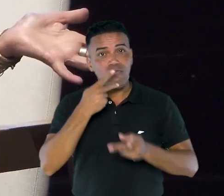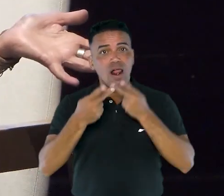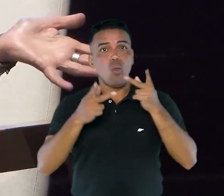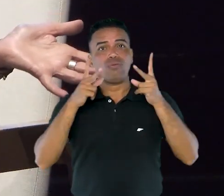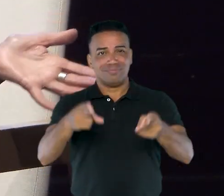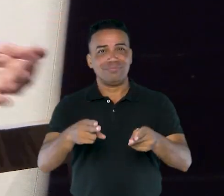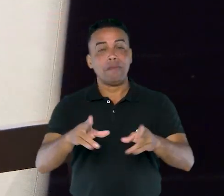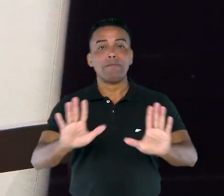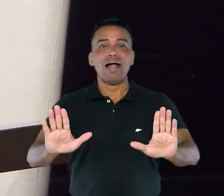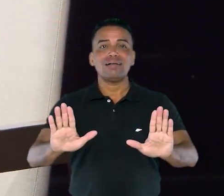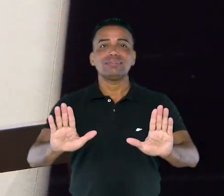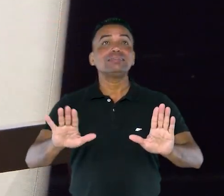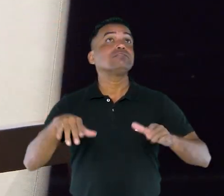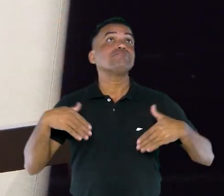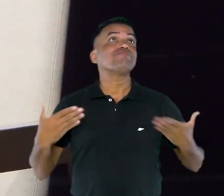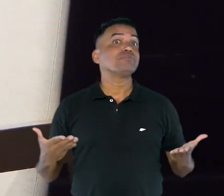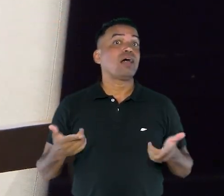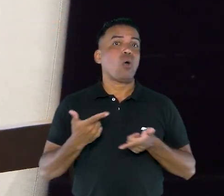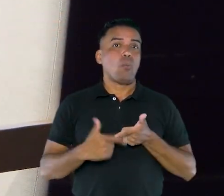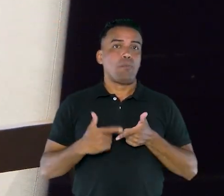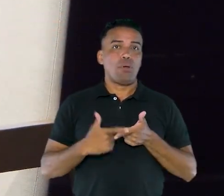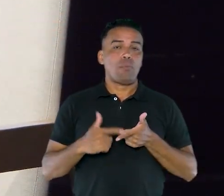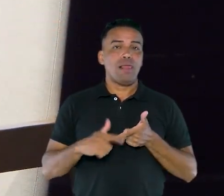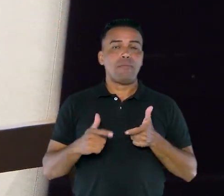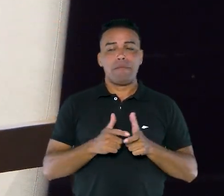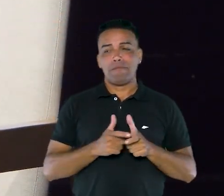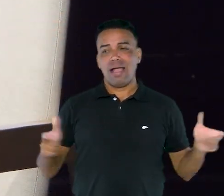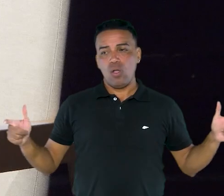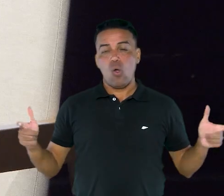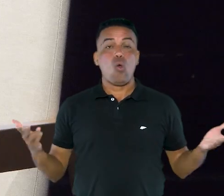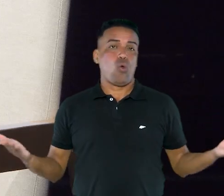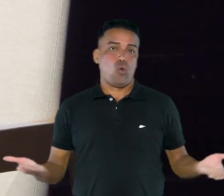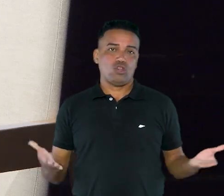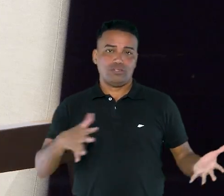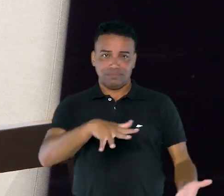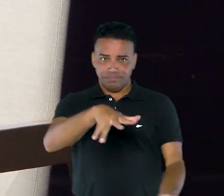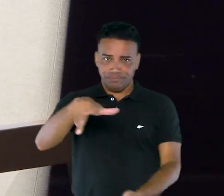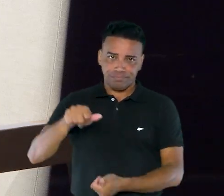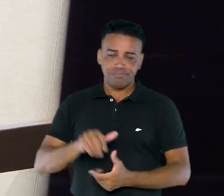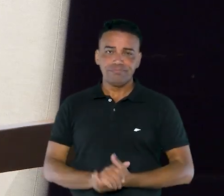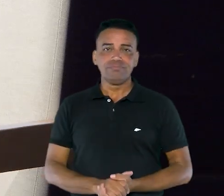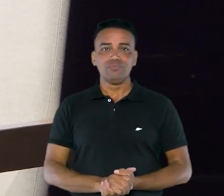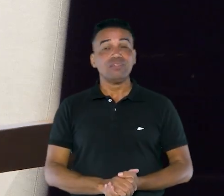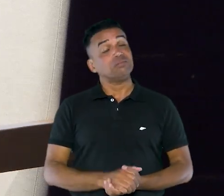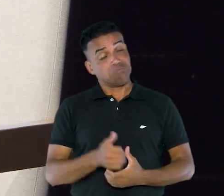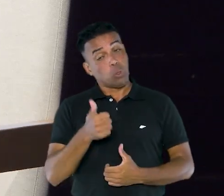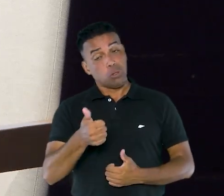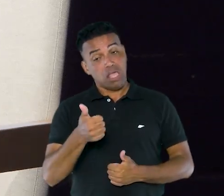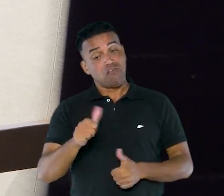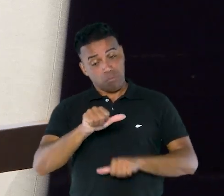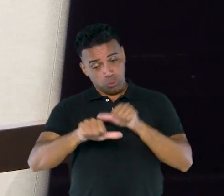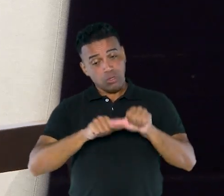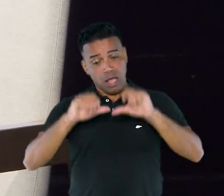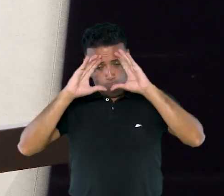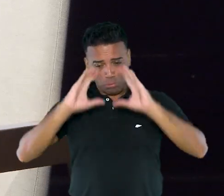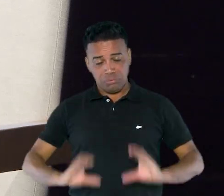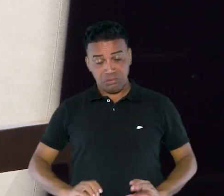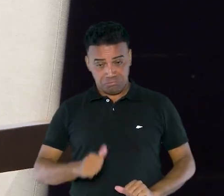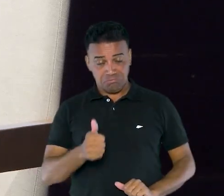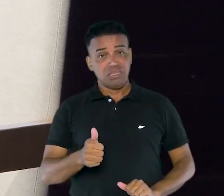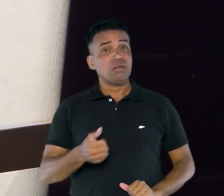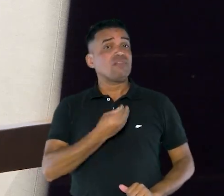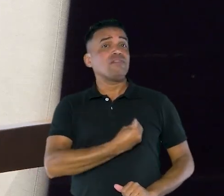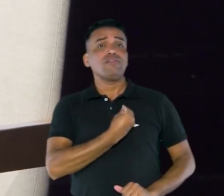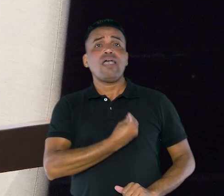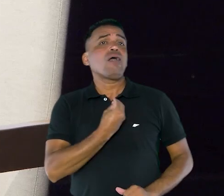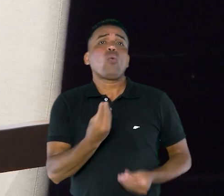falava isso, né? Mas aí, qual é o problema maior disso? É que, tá bom, não vamos mais viver assim, não. Beleza. Então,